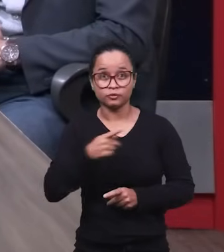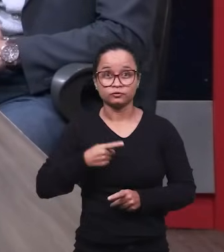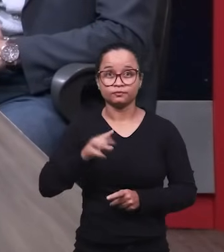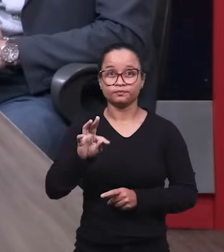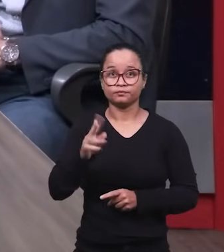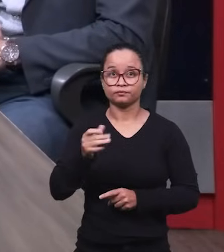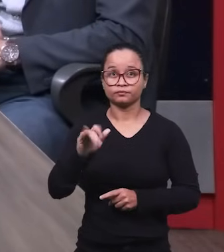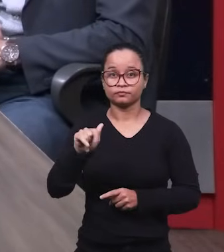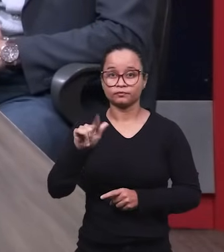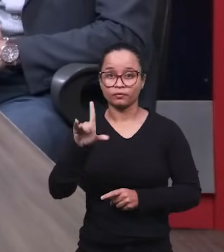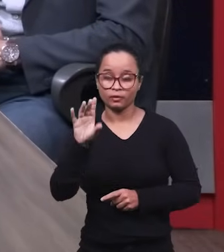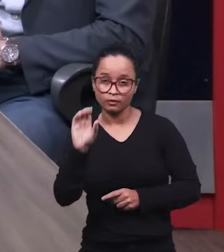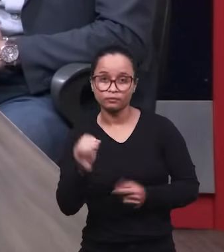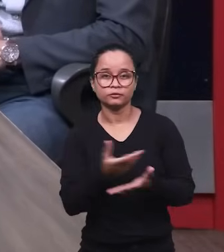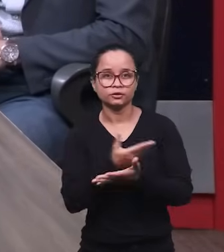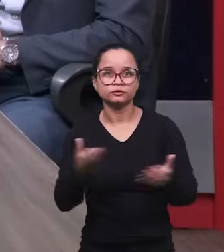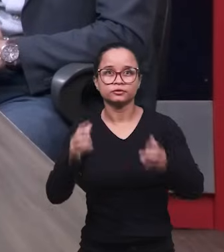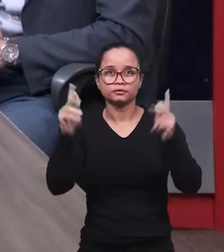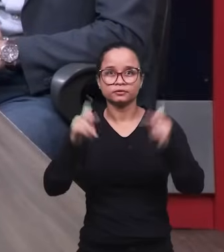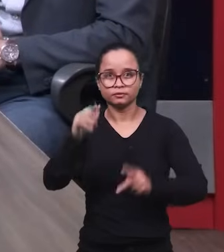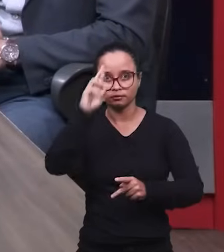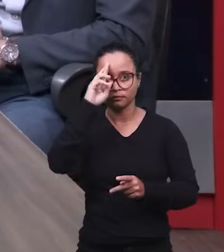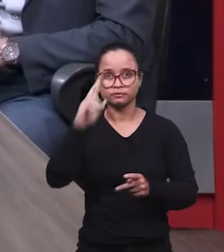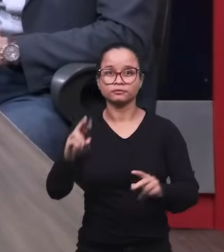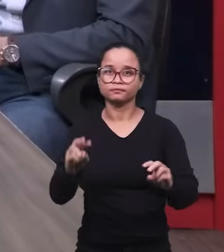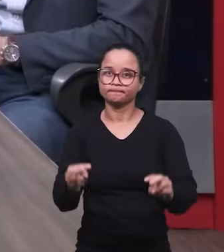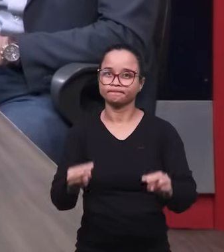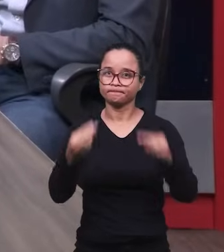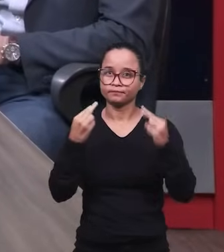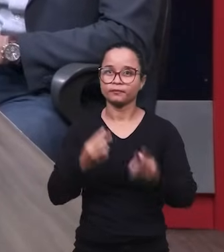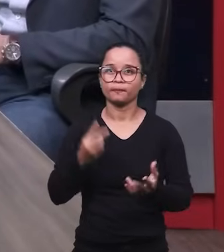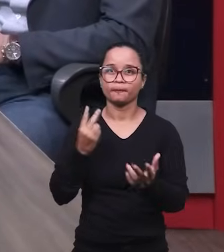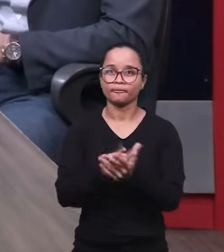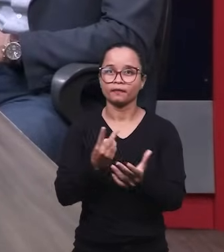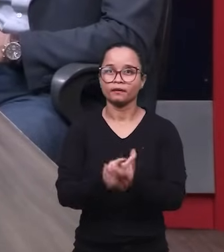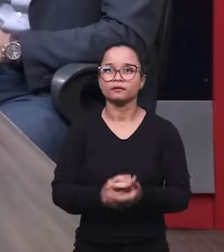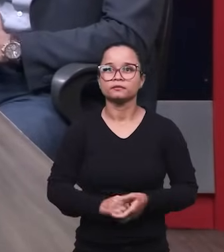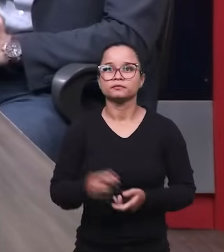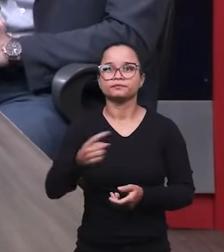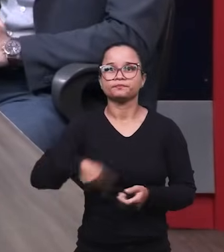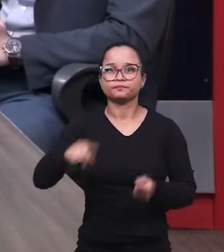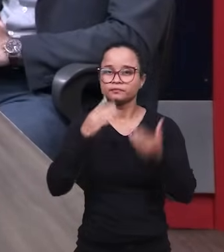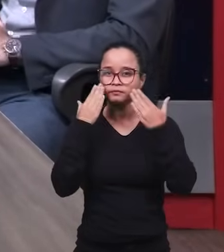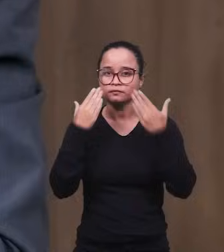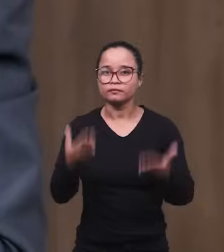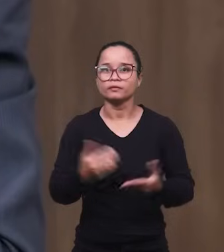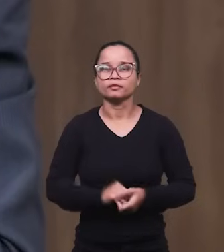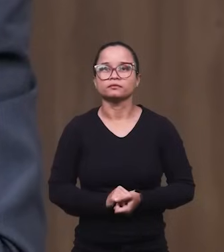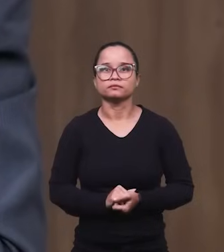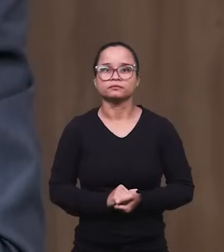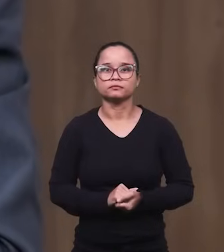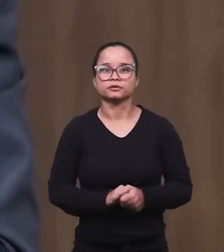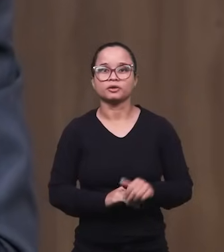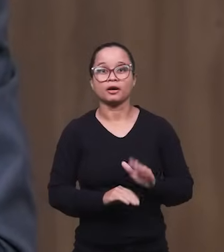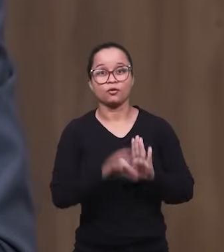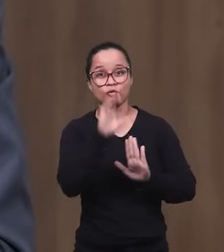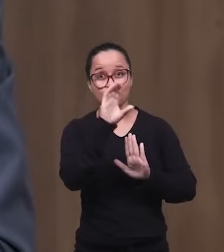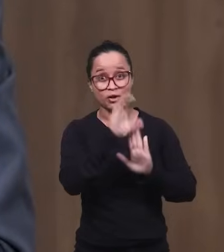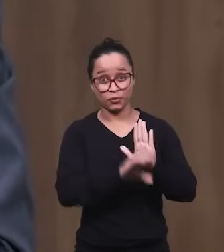Tiago. Paz do Senhor a todos os irmãos que estão nos ouvindo. Amém. Como sempre, de praxe, nós apresentamos aqui o